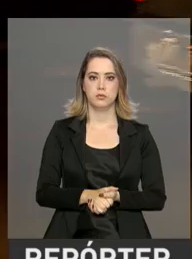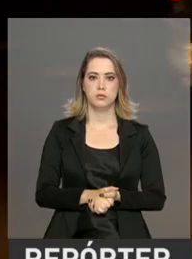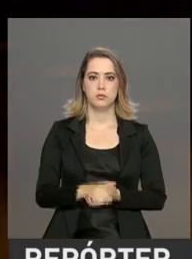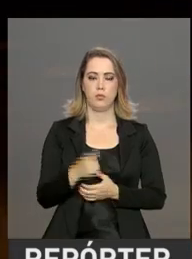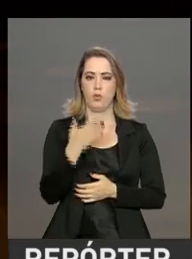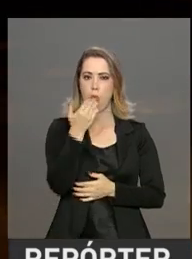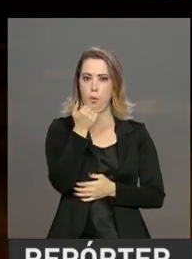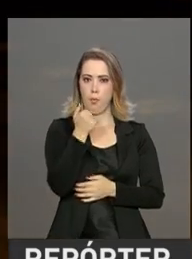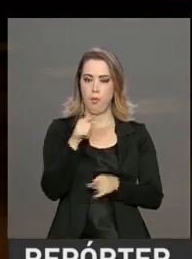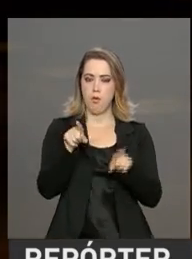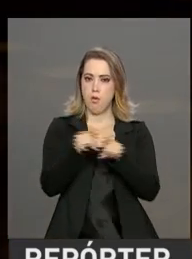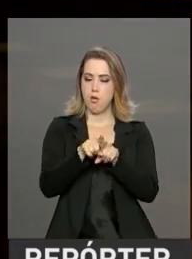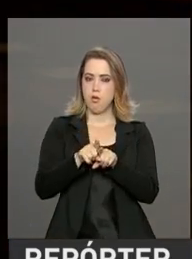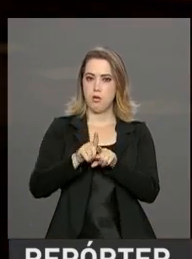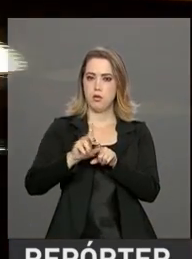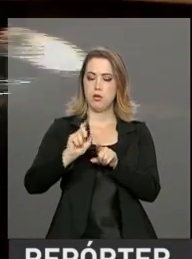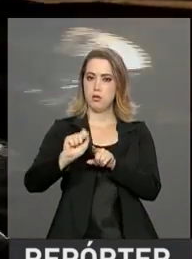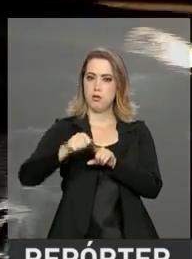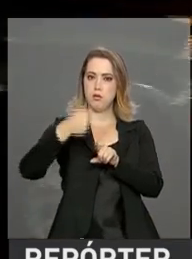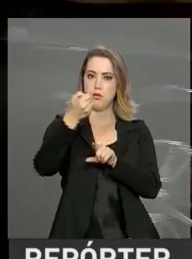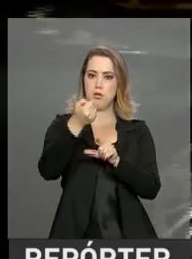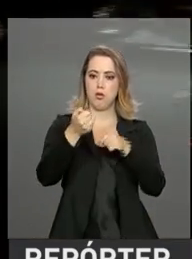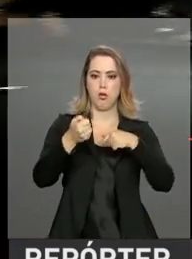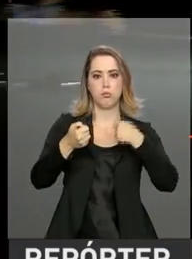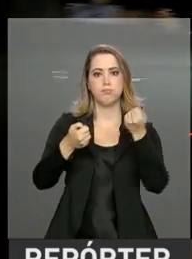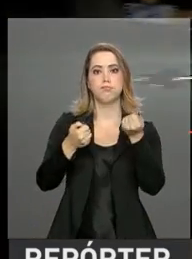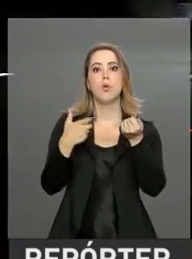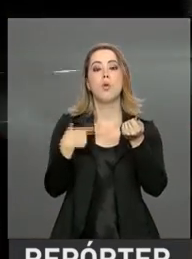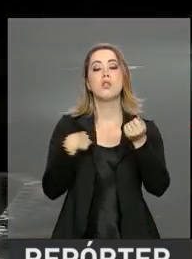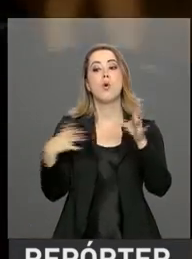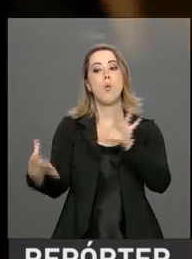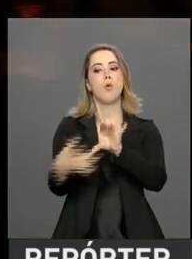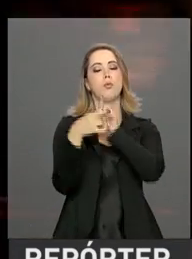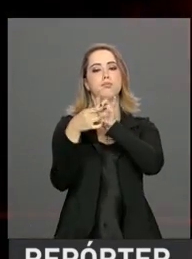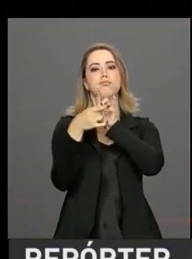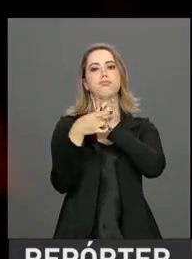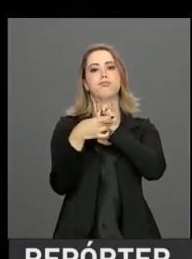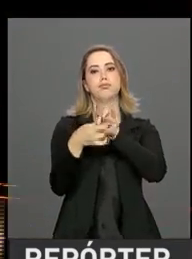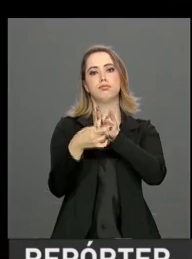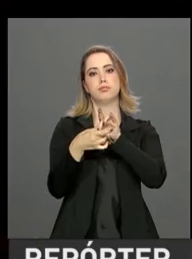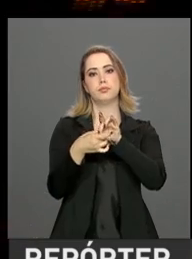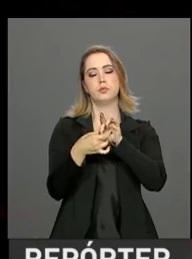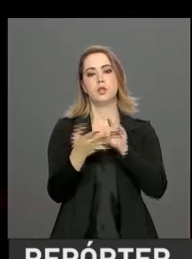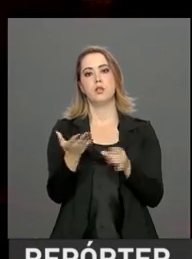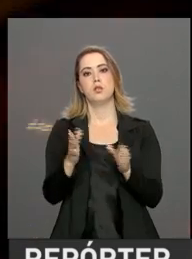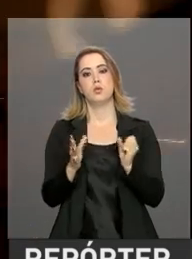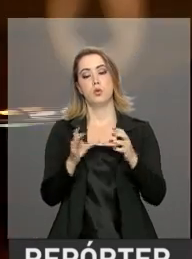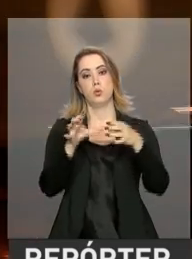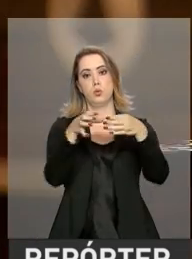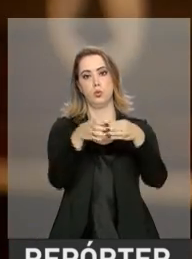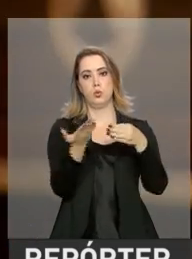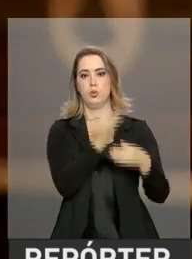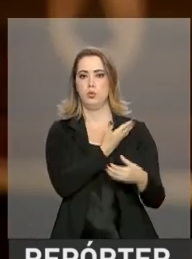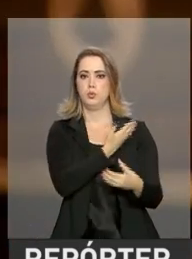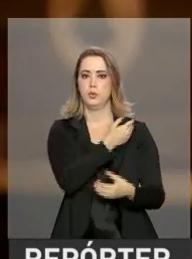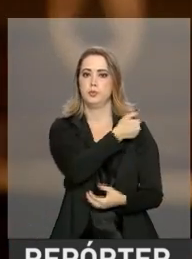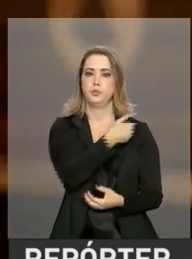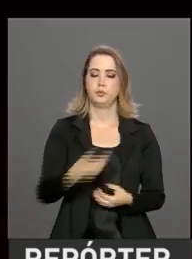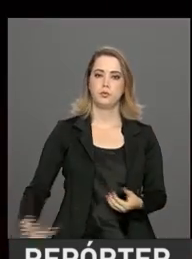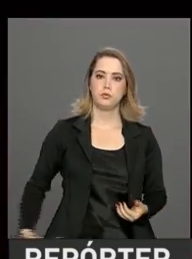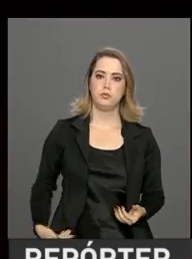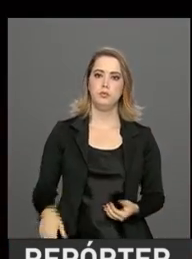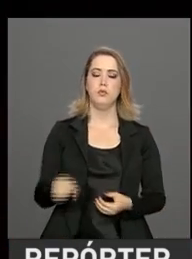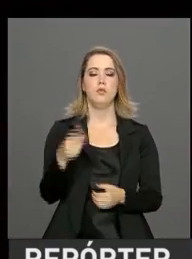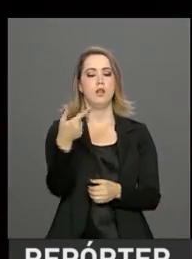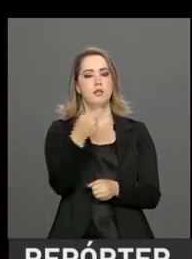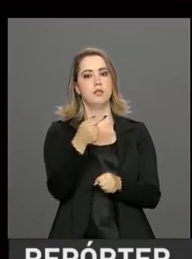Um jantar que simbolizou a união da base do governo na Câmara dos Deputados. Pouco antes das 7 horas da noite deste domingo,